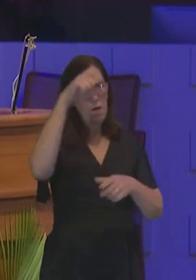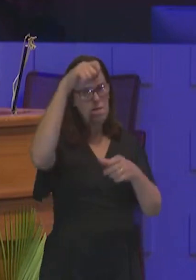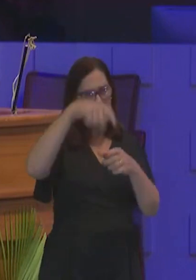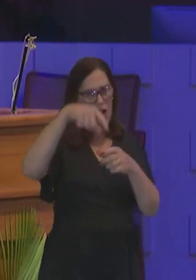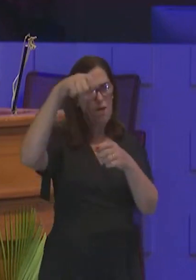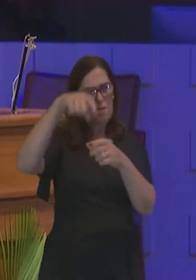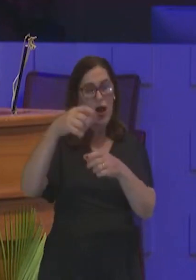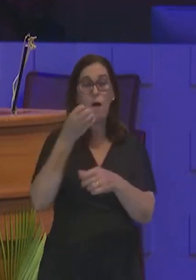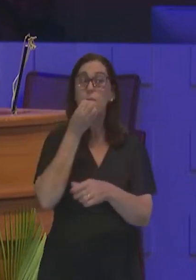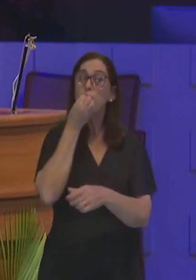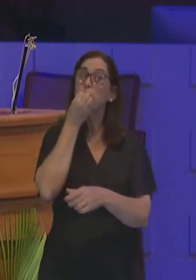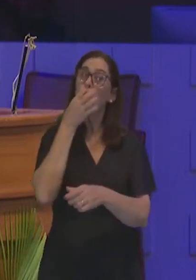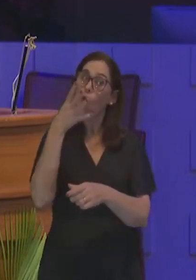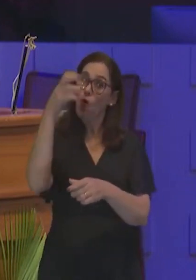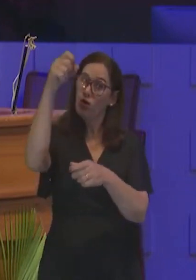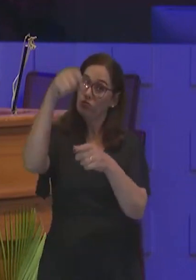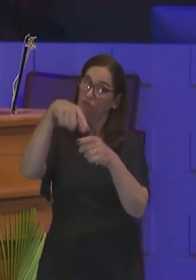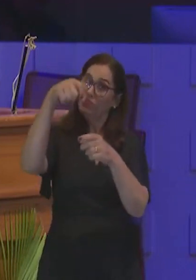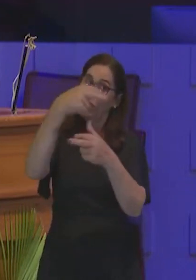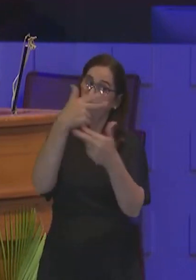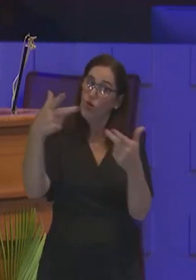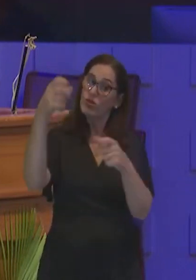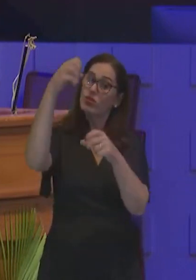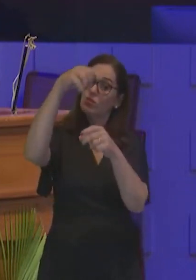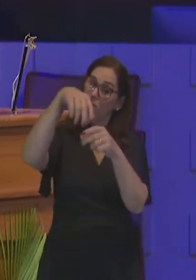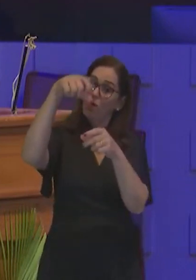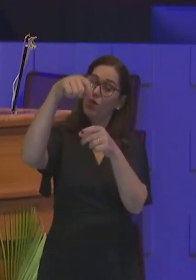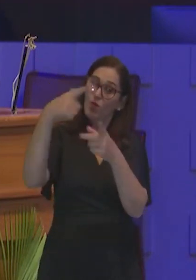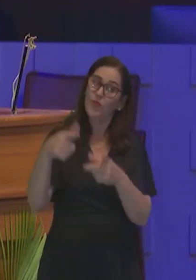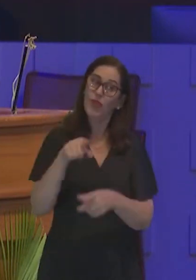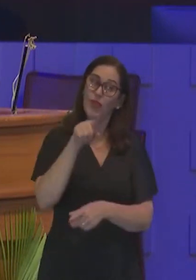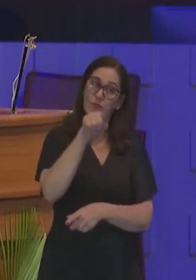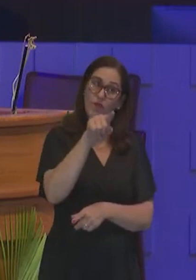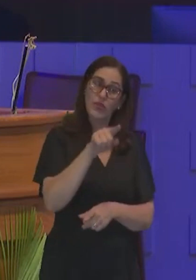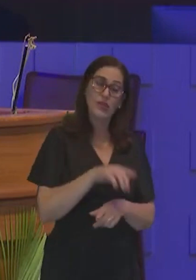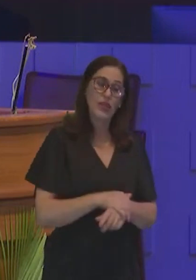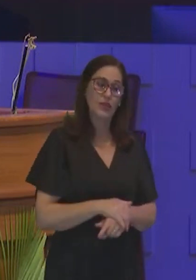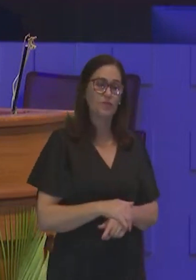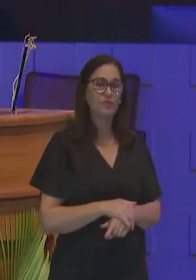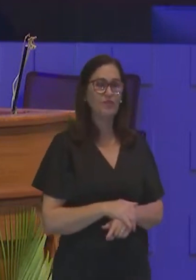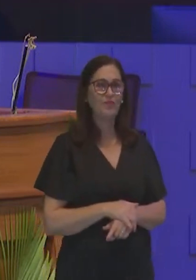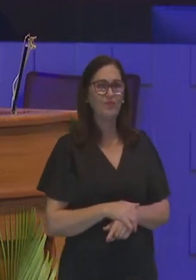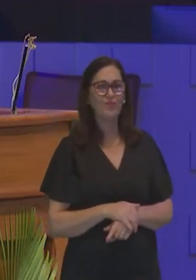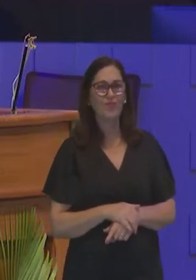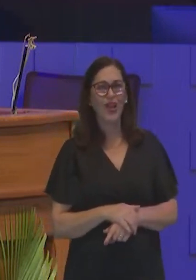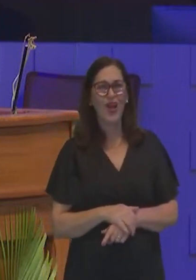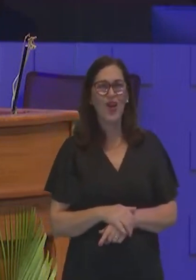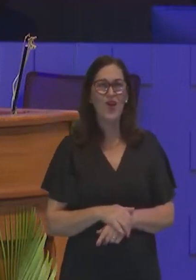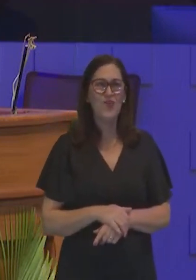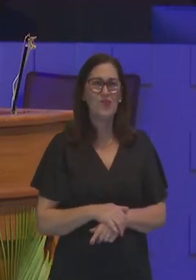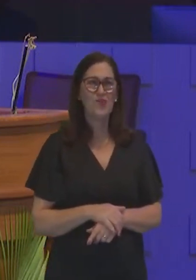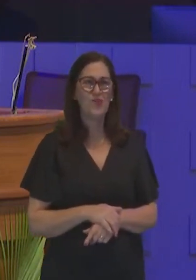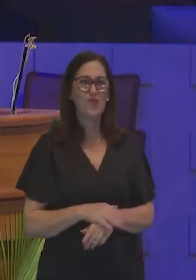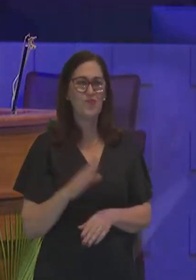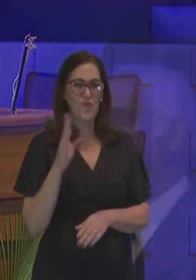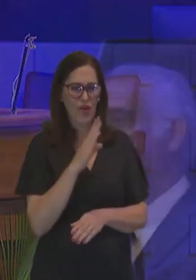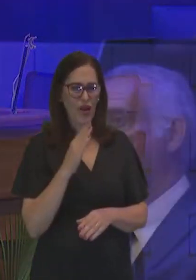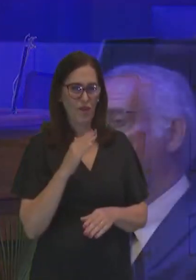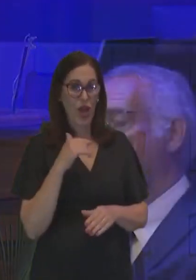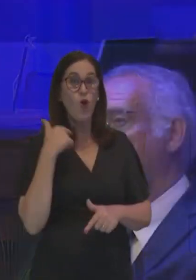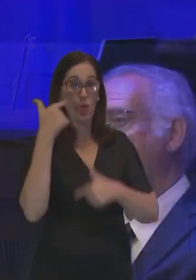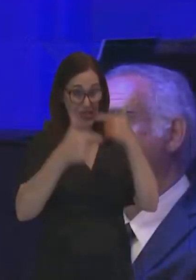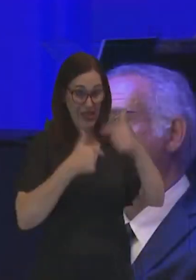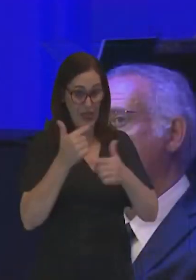boas sementes, E para vocês, meus queridos, que estarão em breve entrando no mercado de